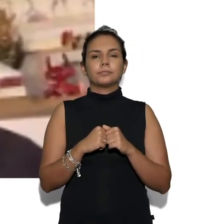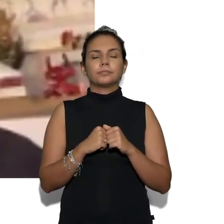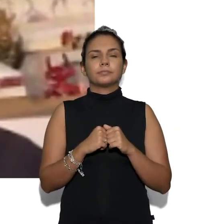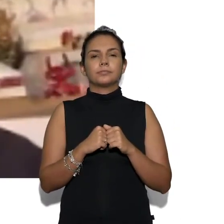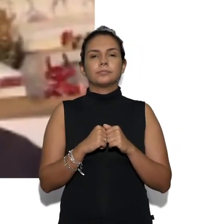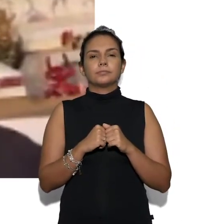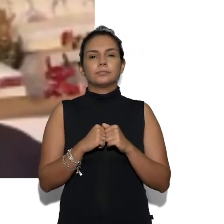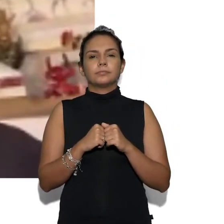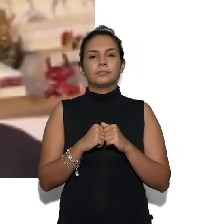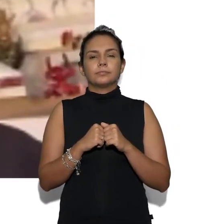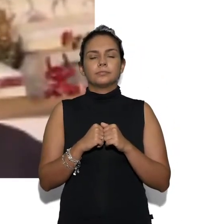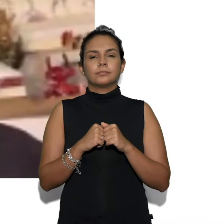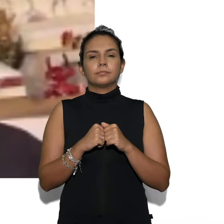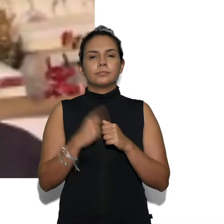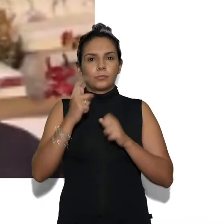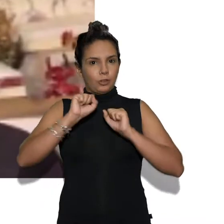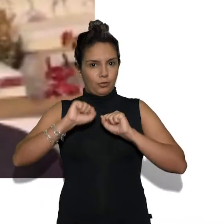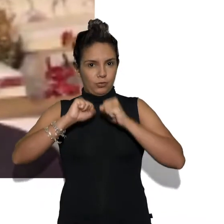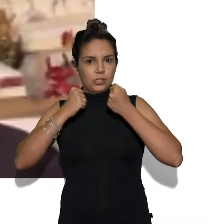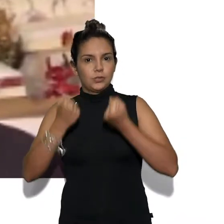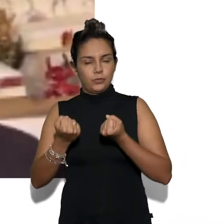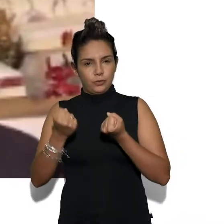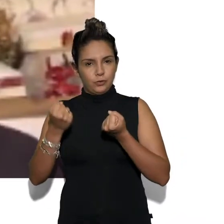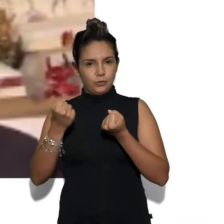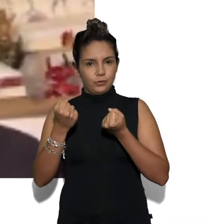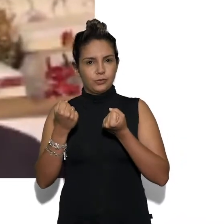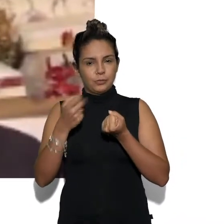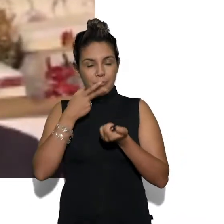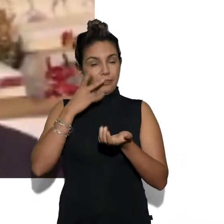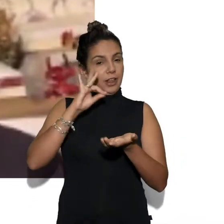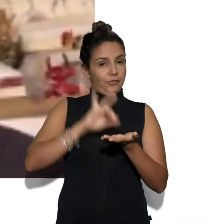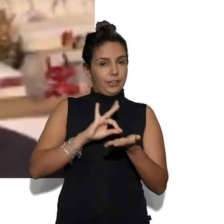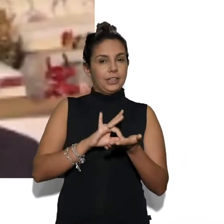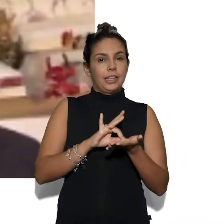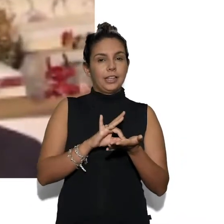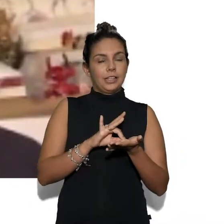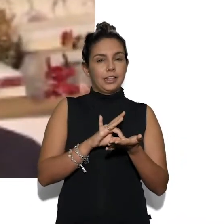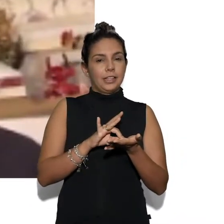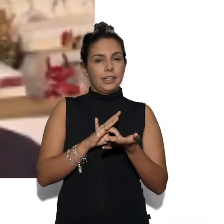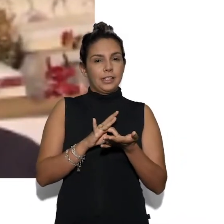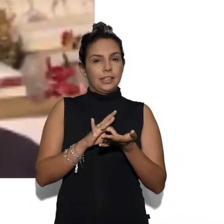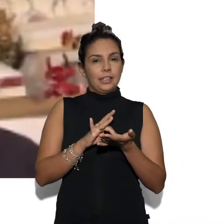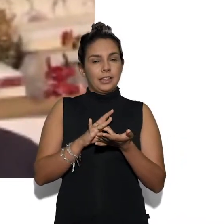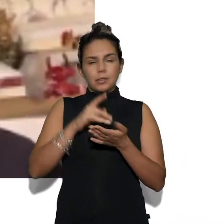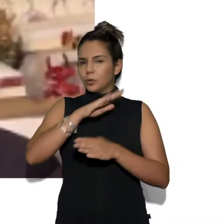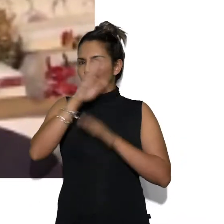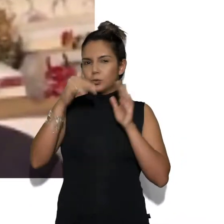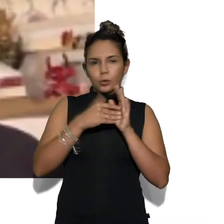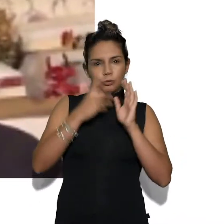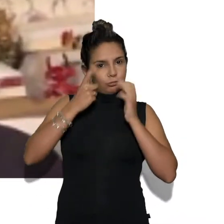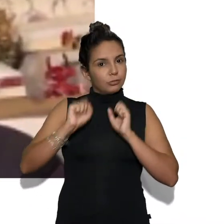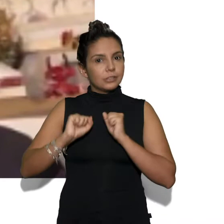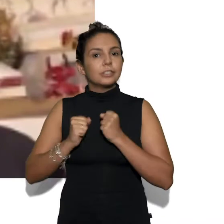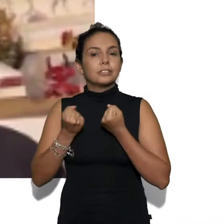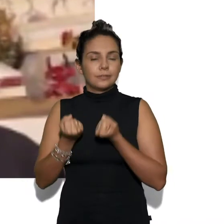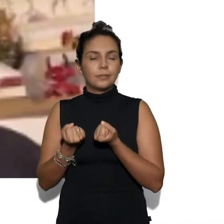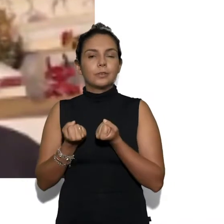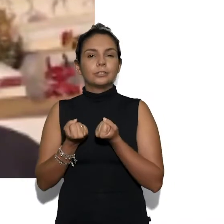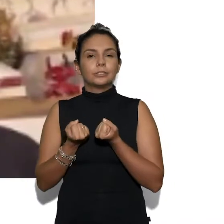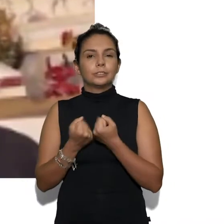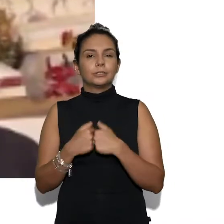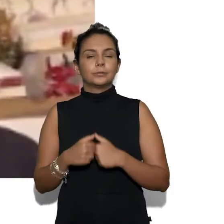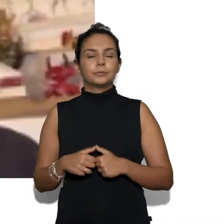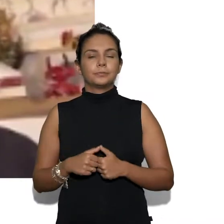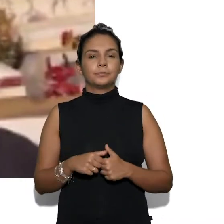enquanto assunto, ela não deixa de ser um esforço para recuperar a verdade, mas é